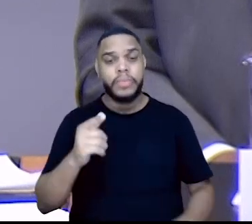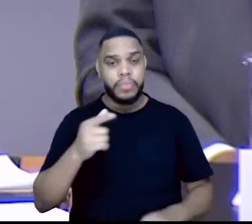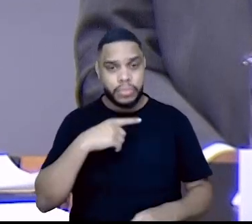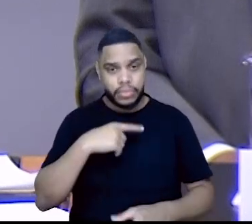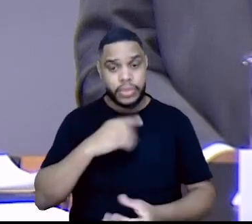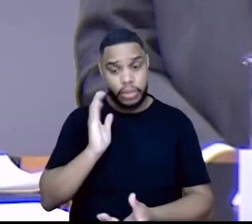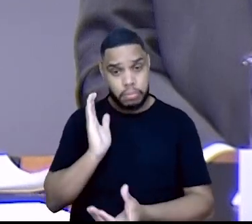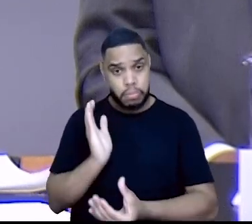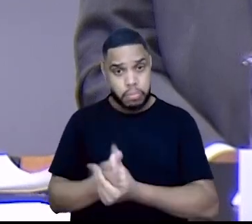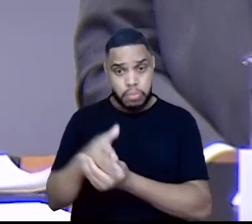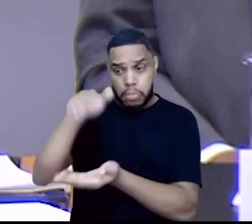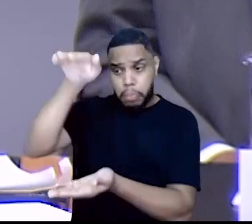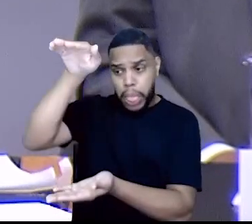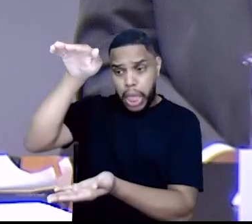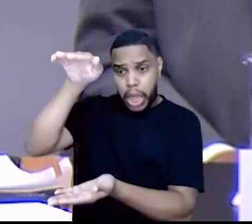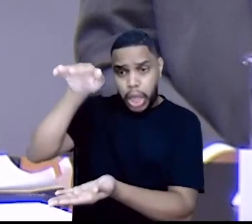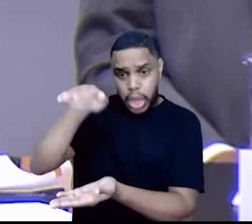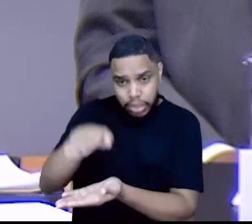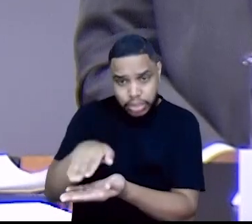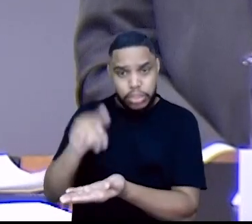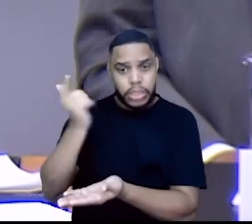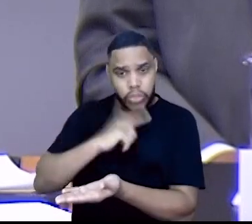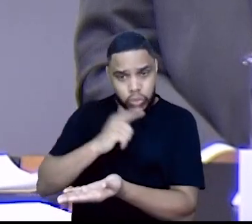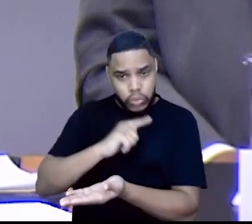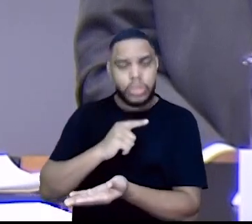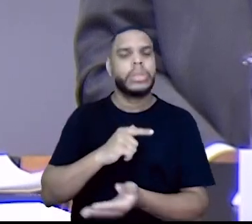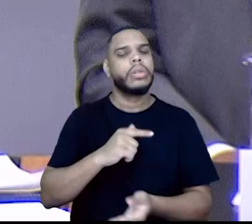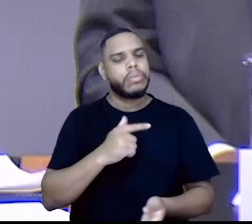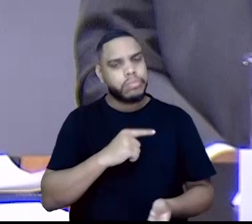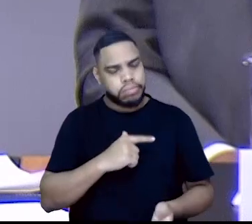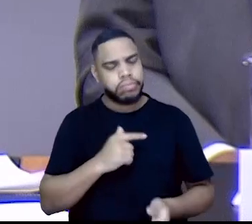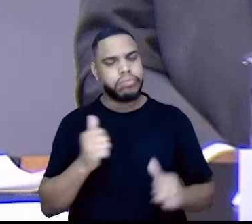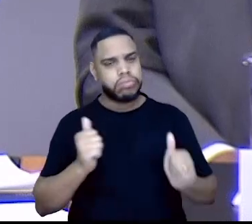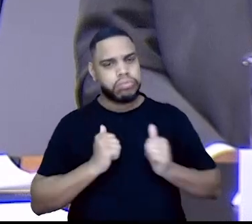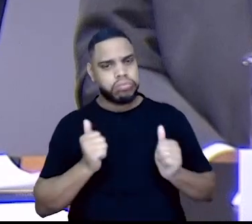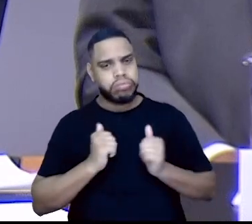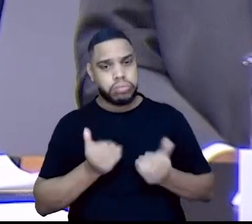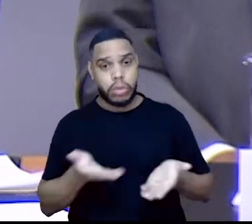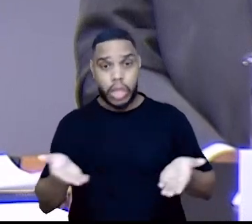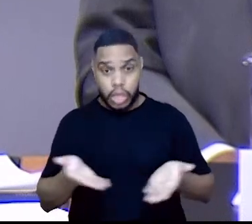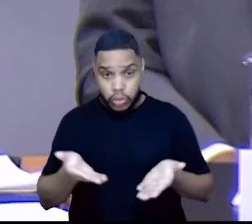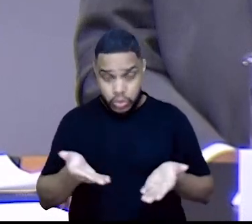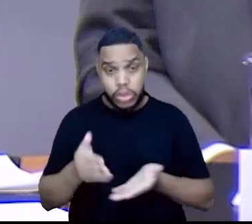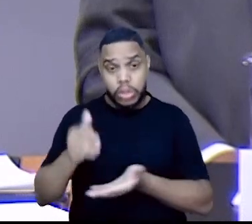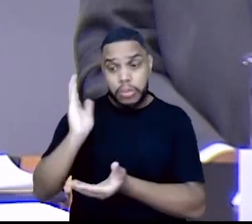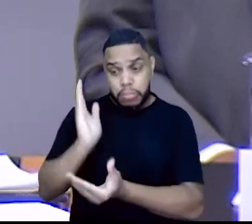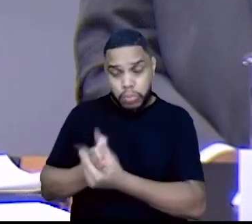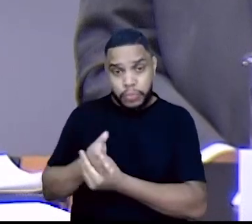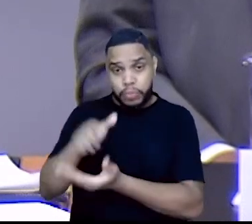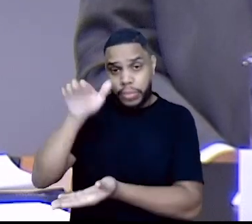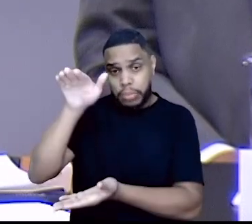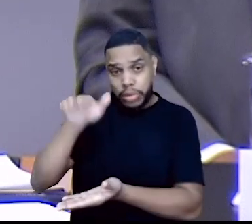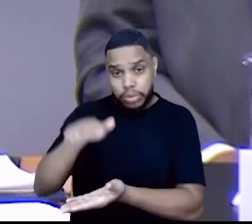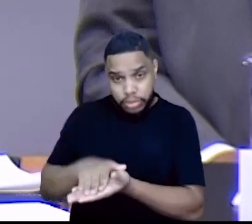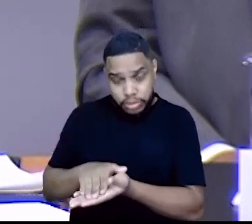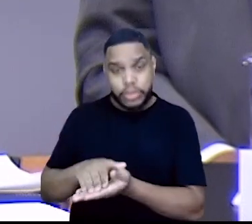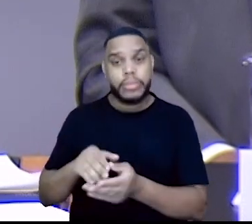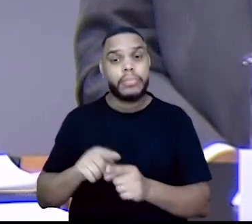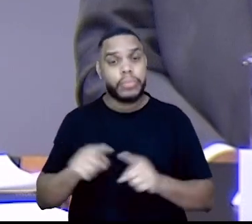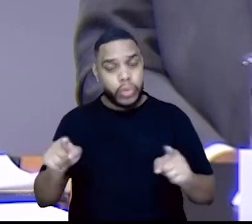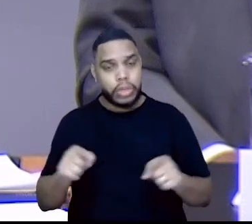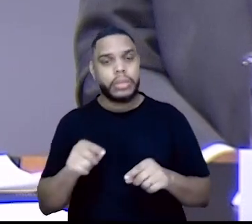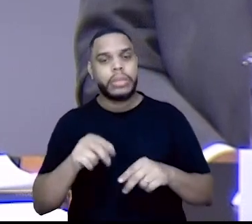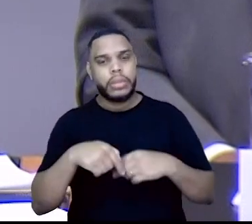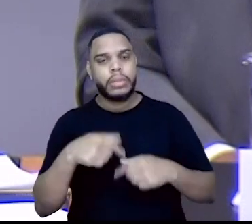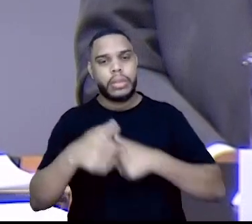imensa quantidade de processos. O Supremo está vivendo o seu menor estoque de processos, em grande parte graças à atuação